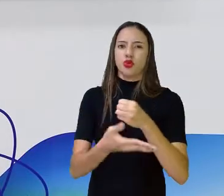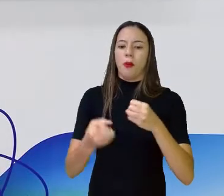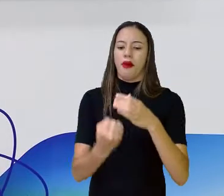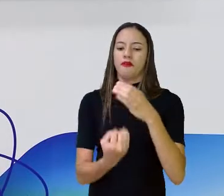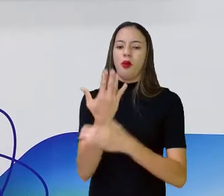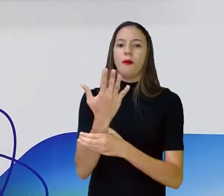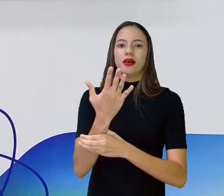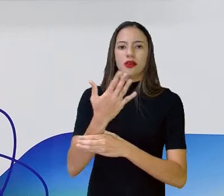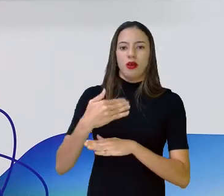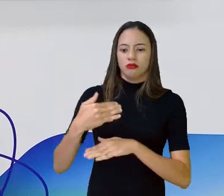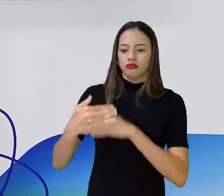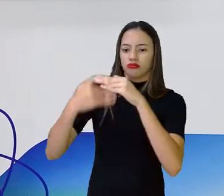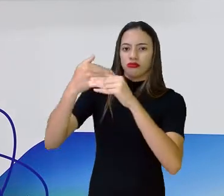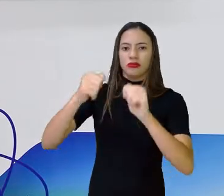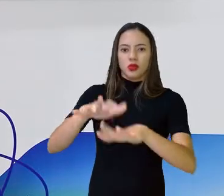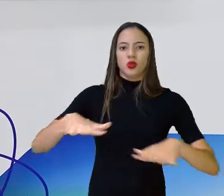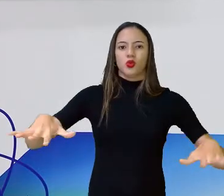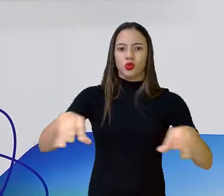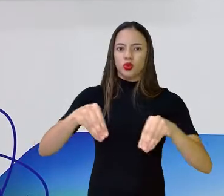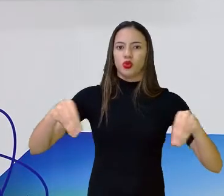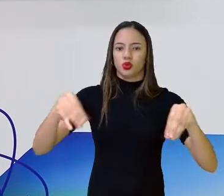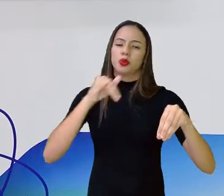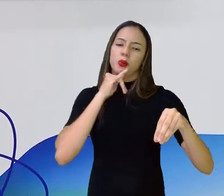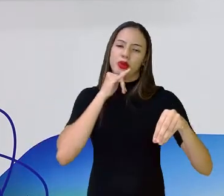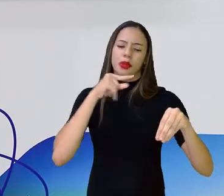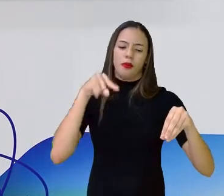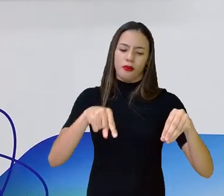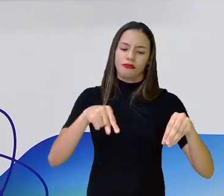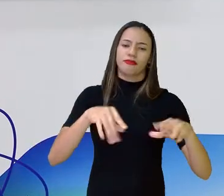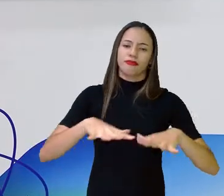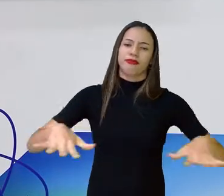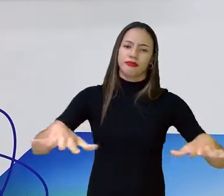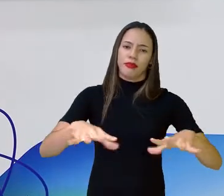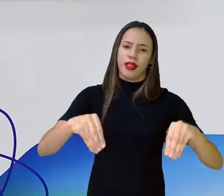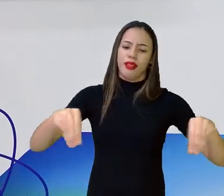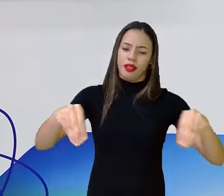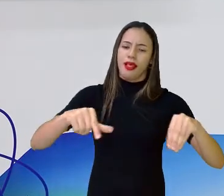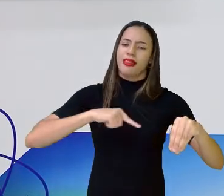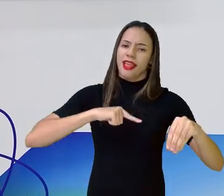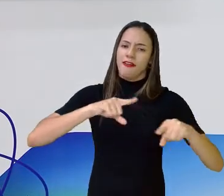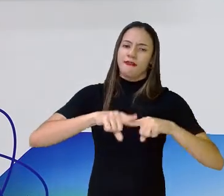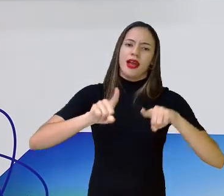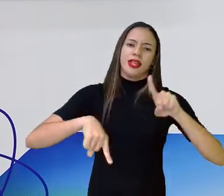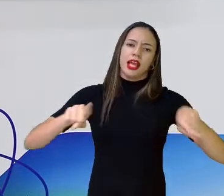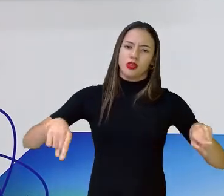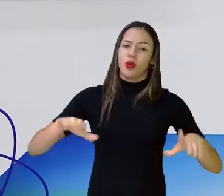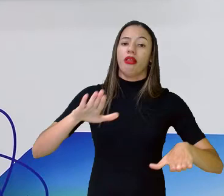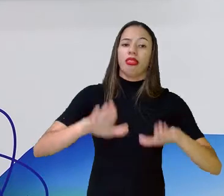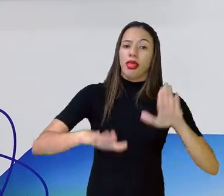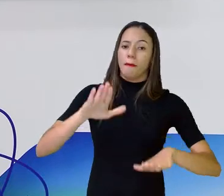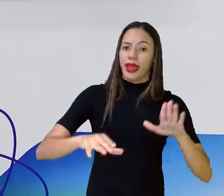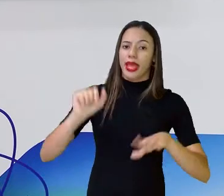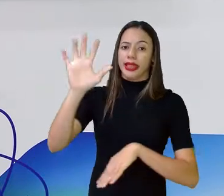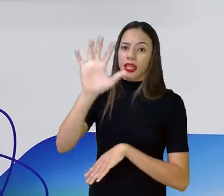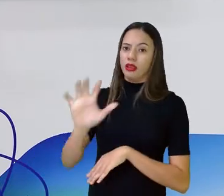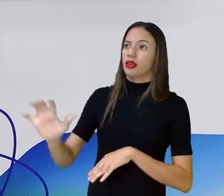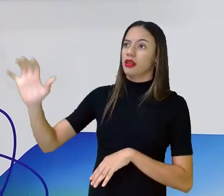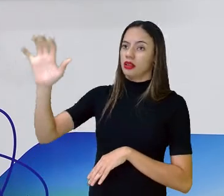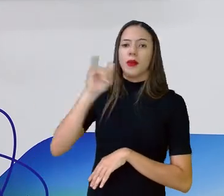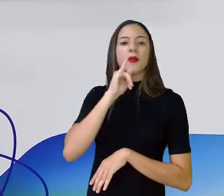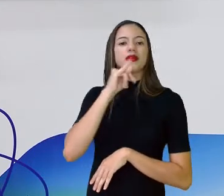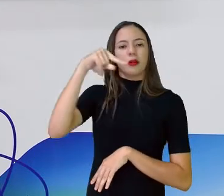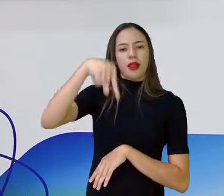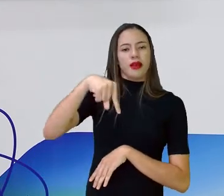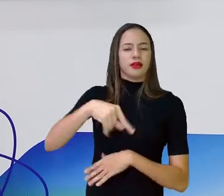a gente pensa no solo, vai ter suas variações, dependendo de região. Se eu chegar numa área aqui do